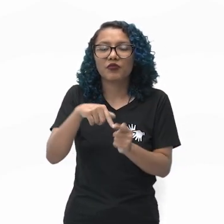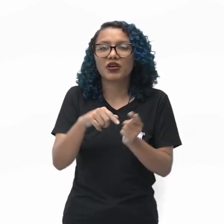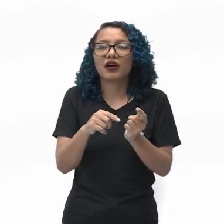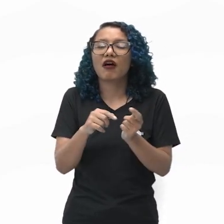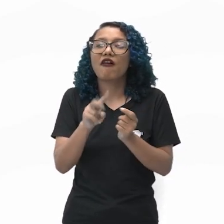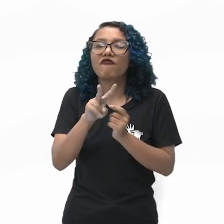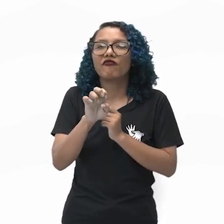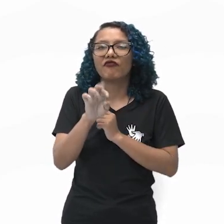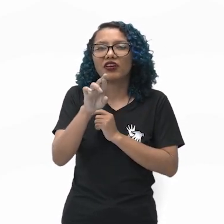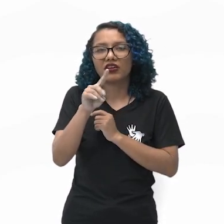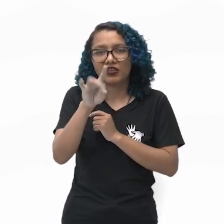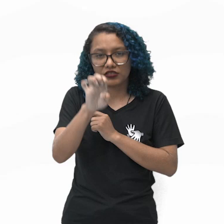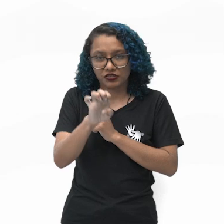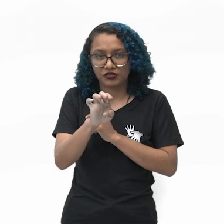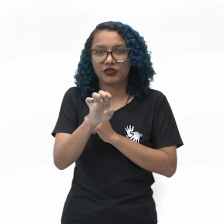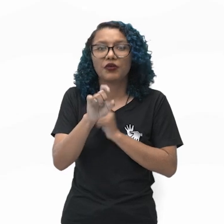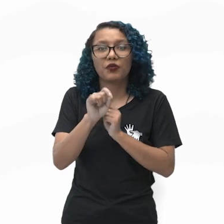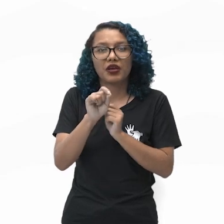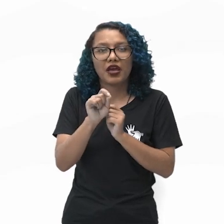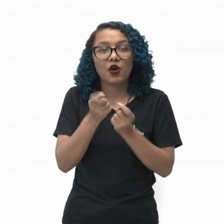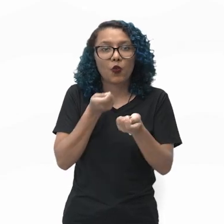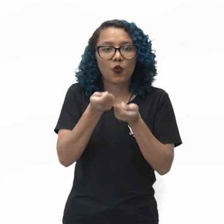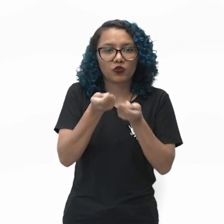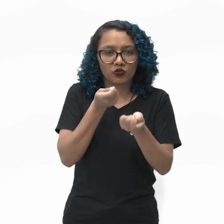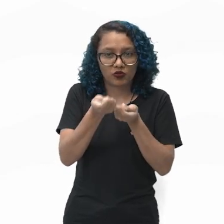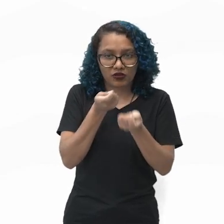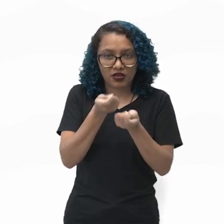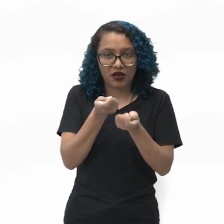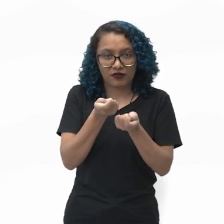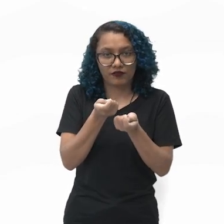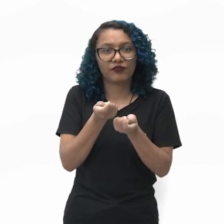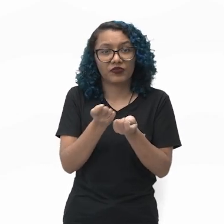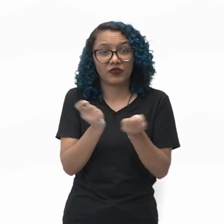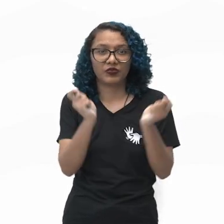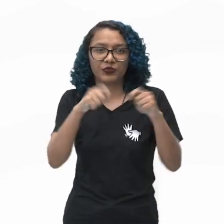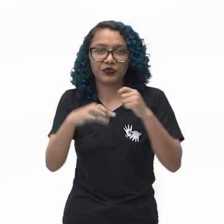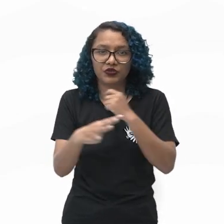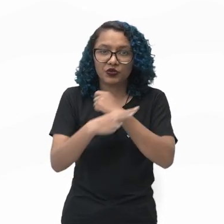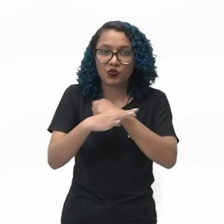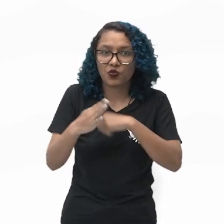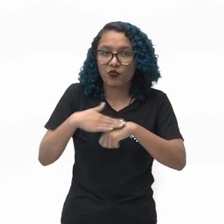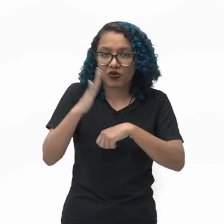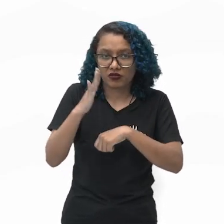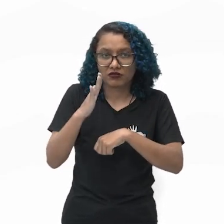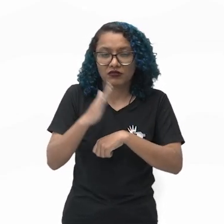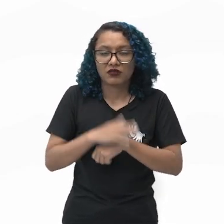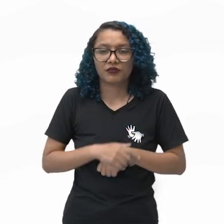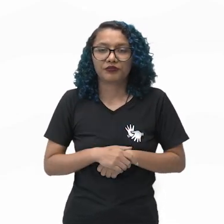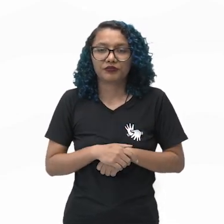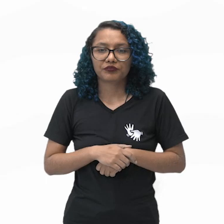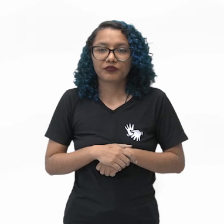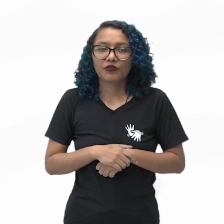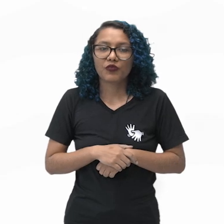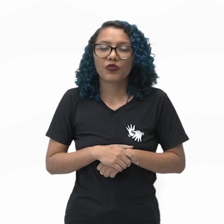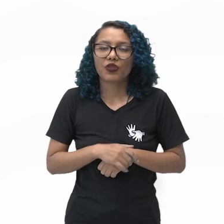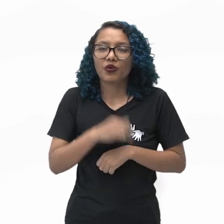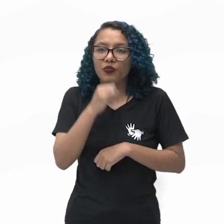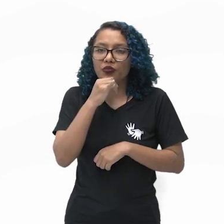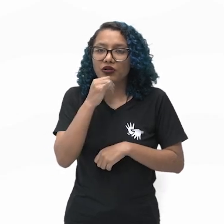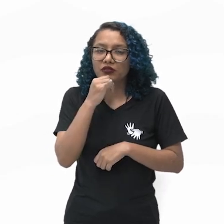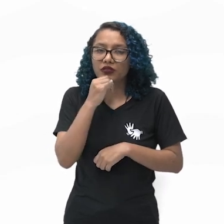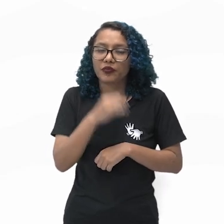esse processo. A gente tem uma síntese mais segura, como a gente já trouxe a reflexão de usar produtos que não